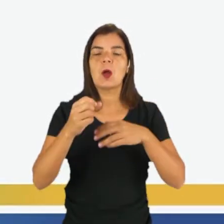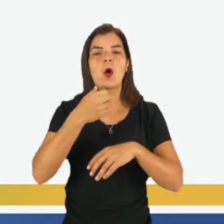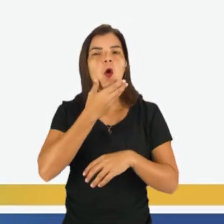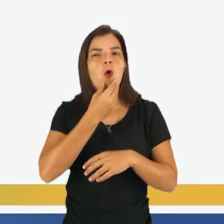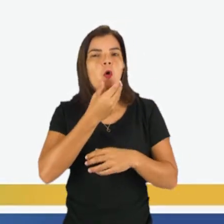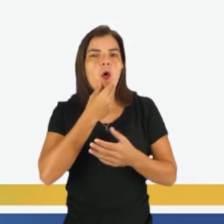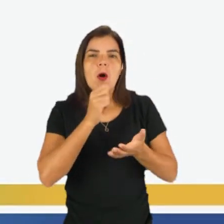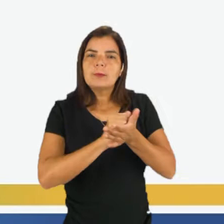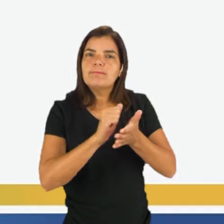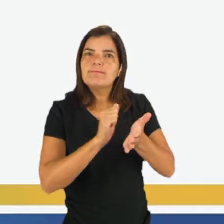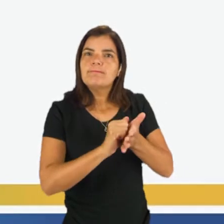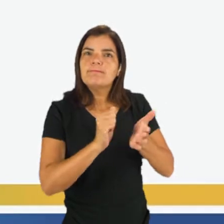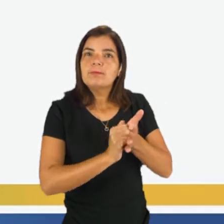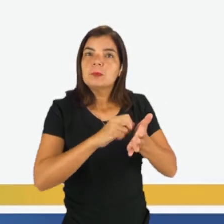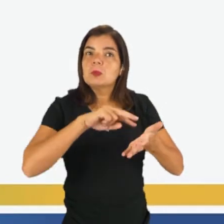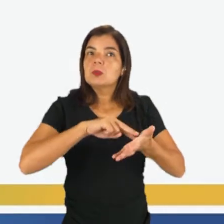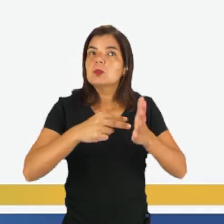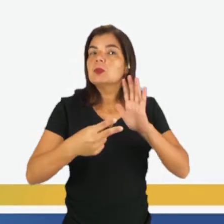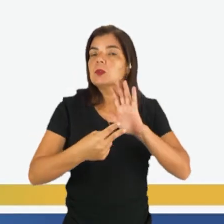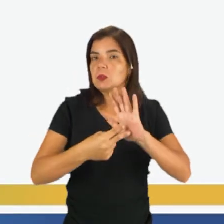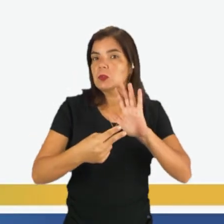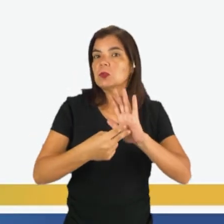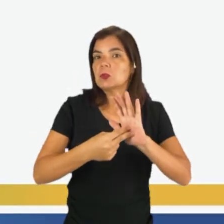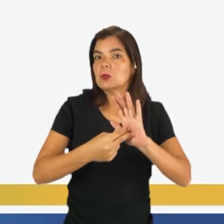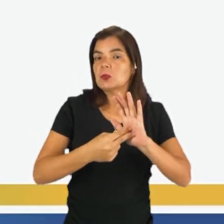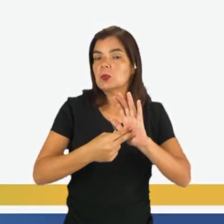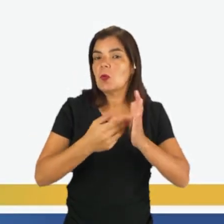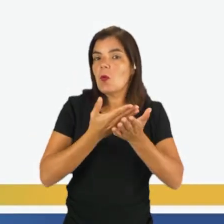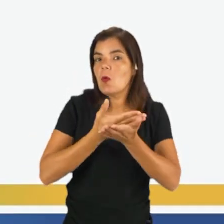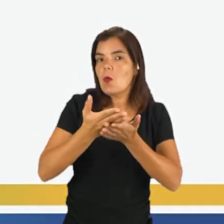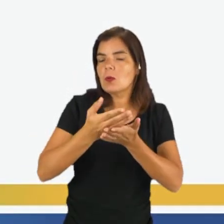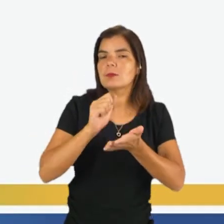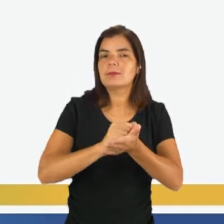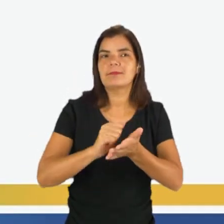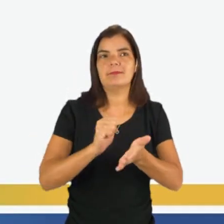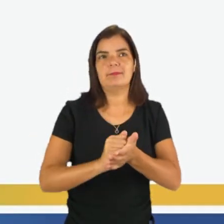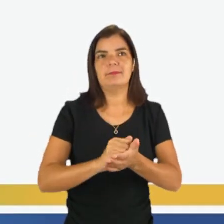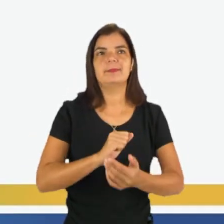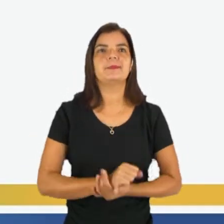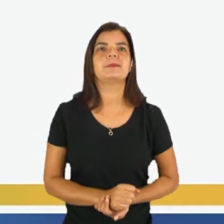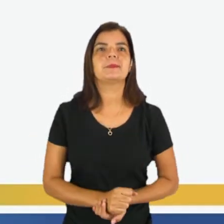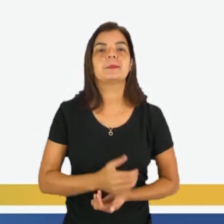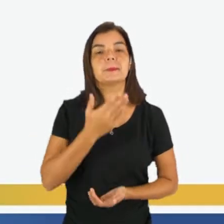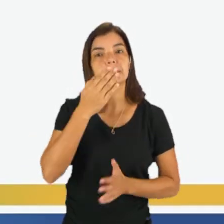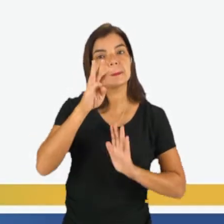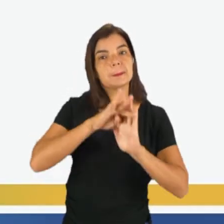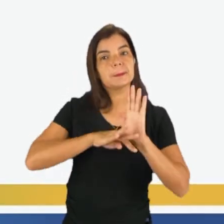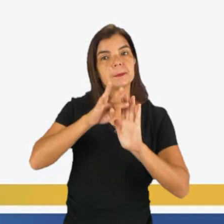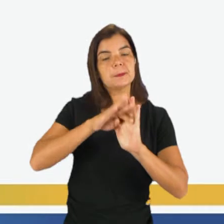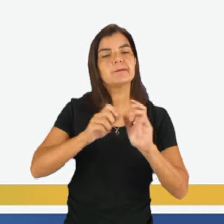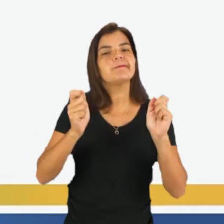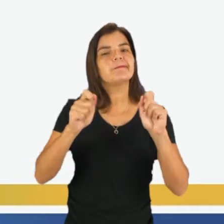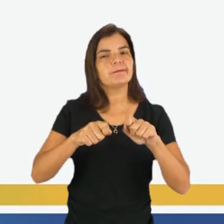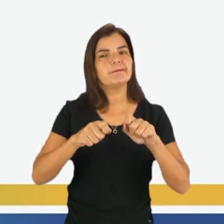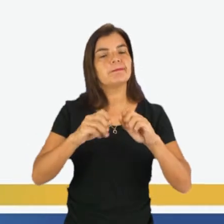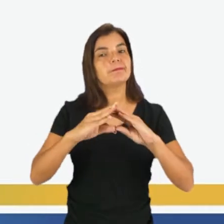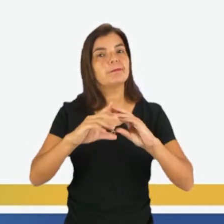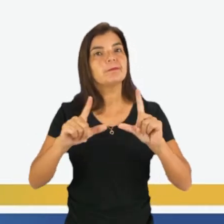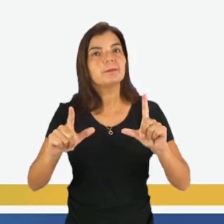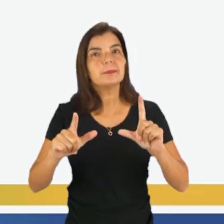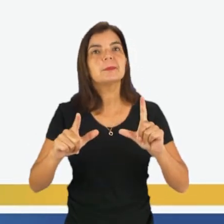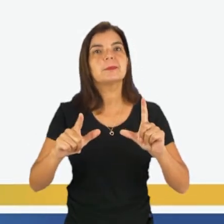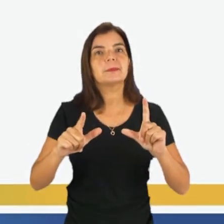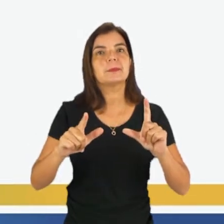ênfase ao emissor, ou seja, o enunciador da mensagem. Esse tipo de texto é